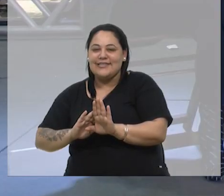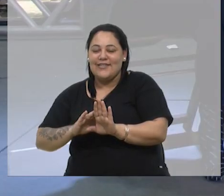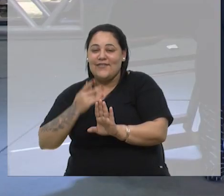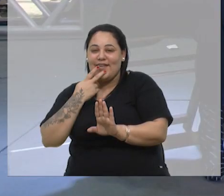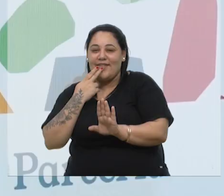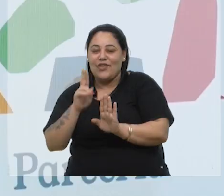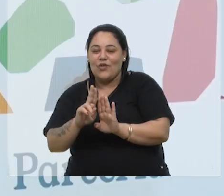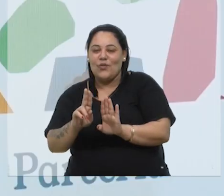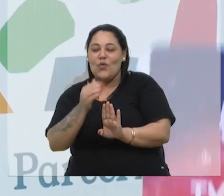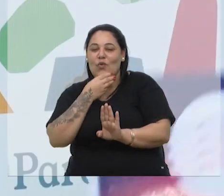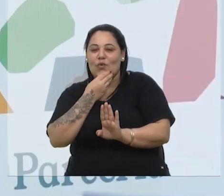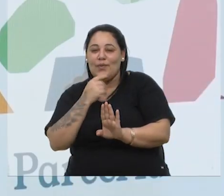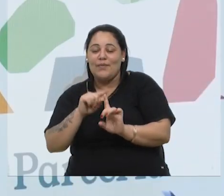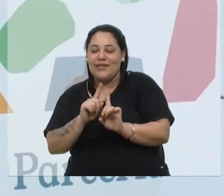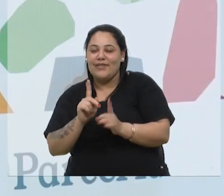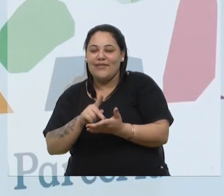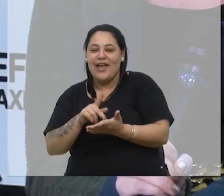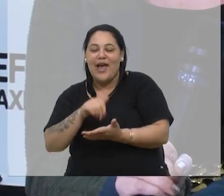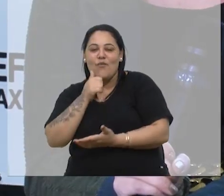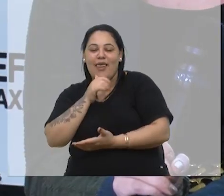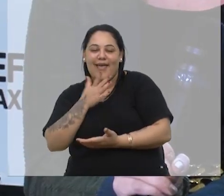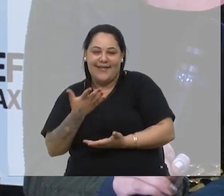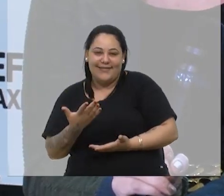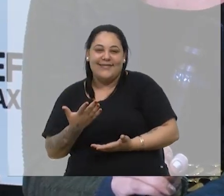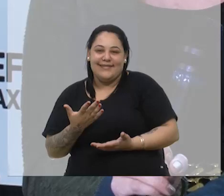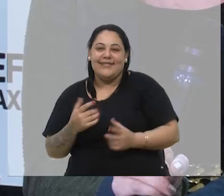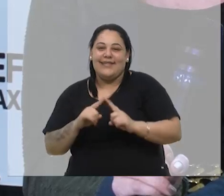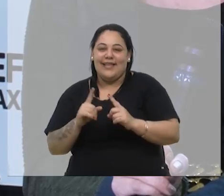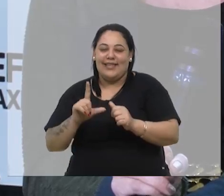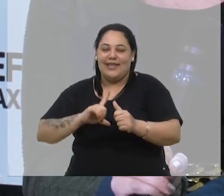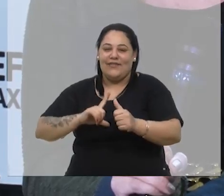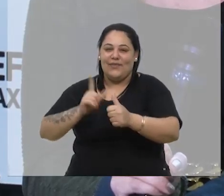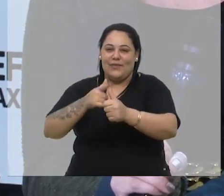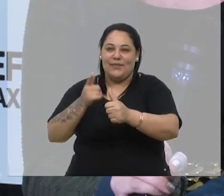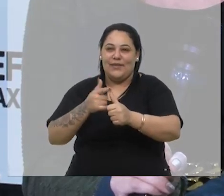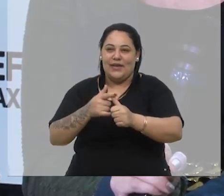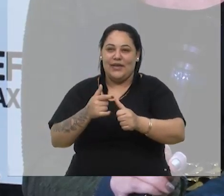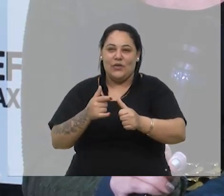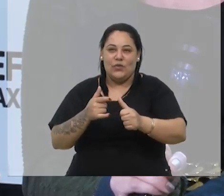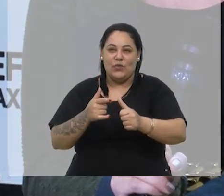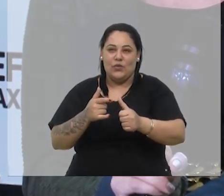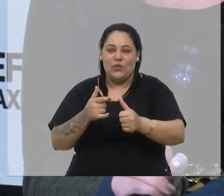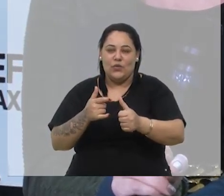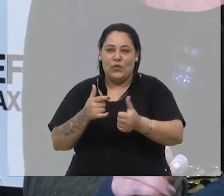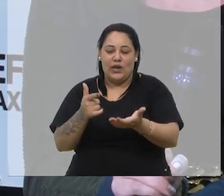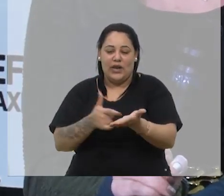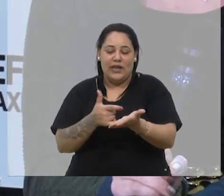vai chegar. Porque sem esse percurso anterior à escrita,